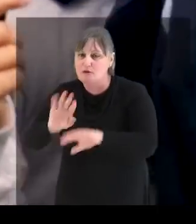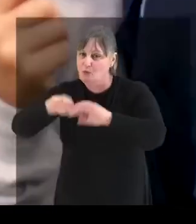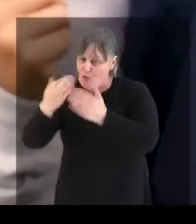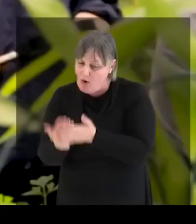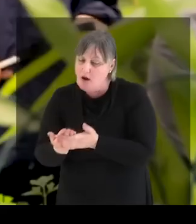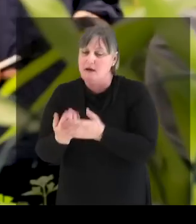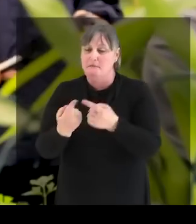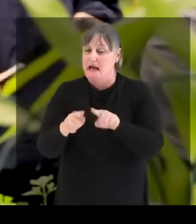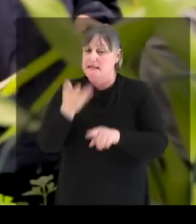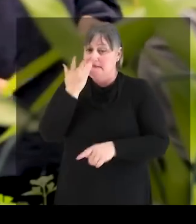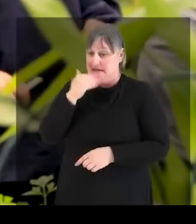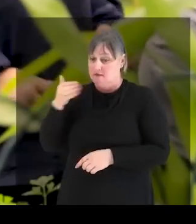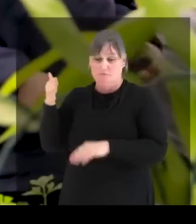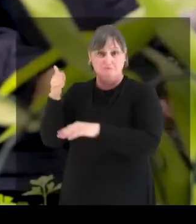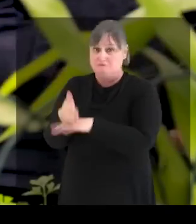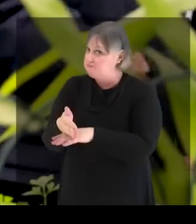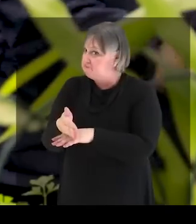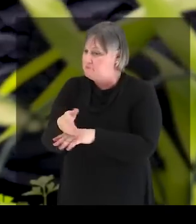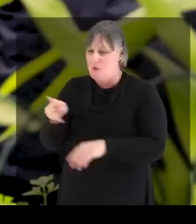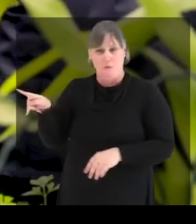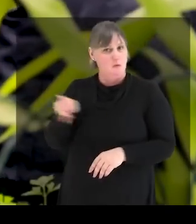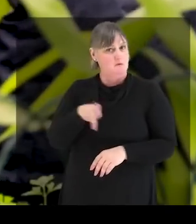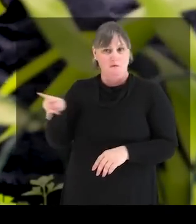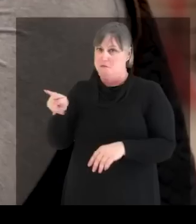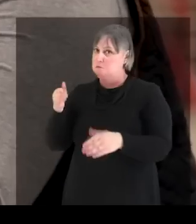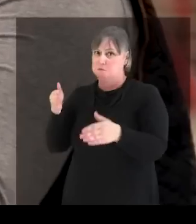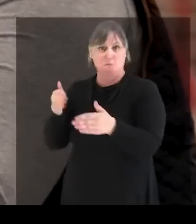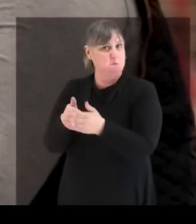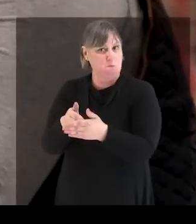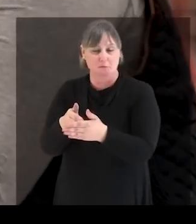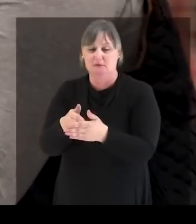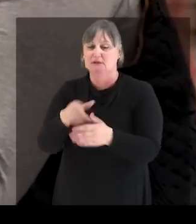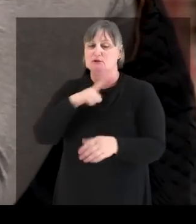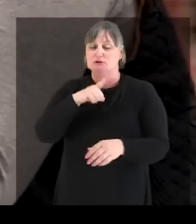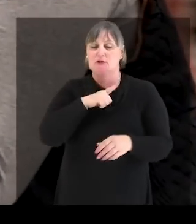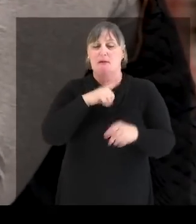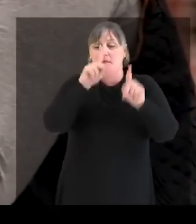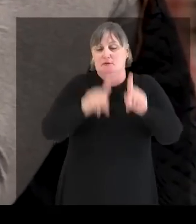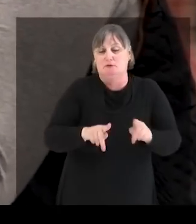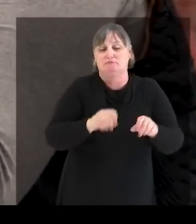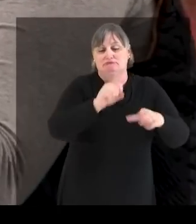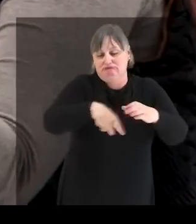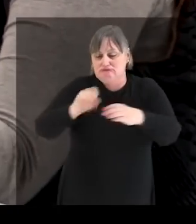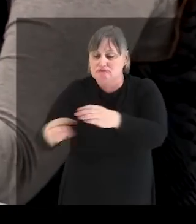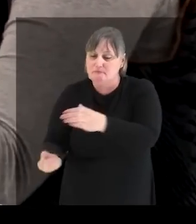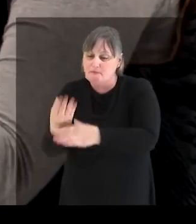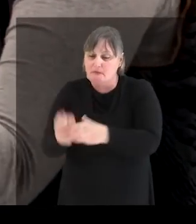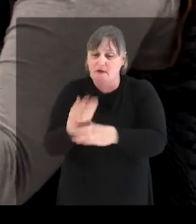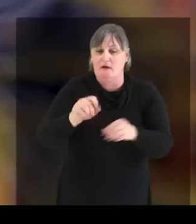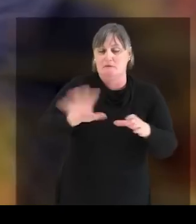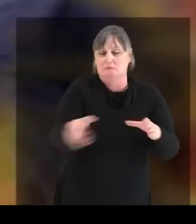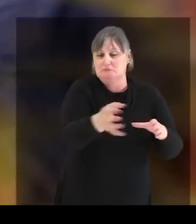mas as crianças não tinham acesso e nem os professores. Ela era uma horta cultivada apenas para complementar a